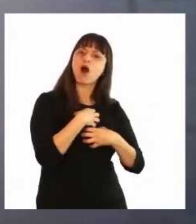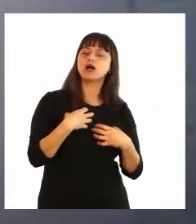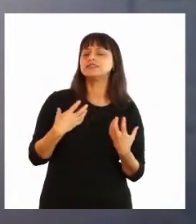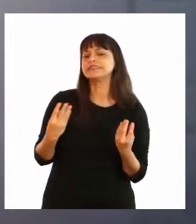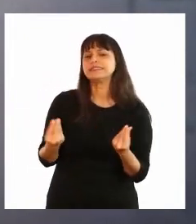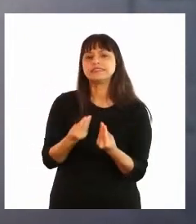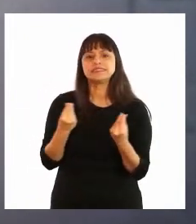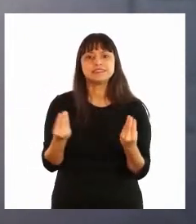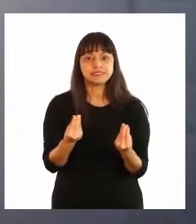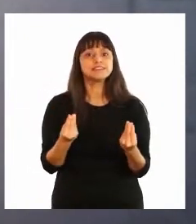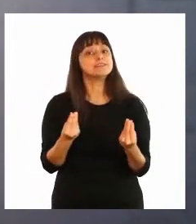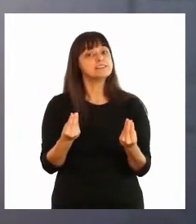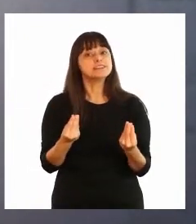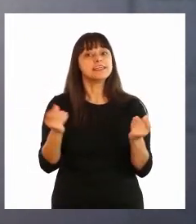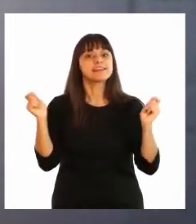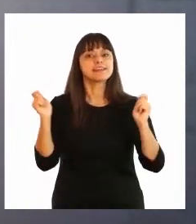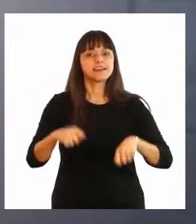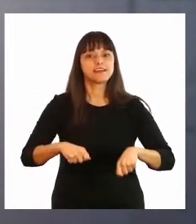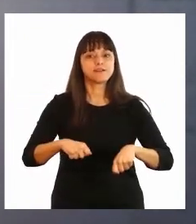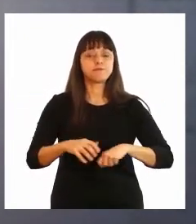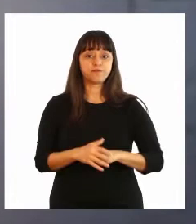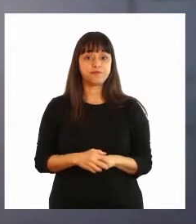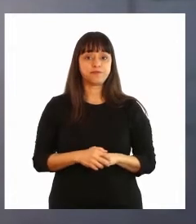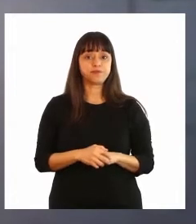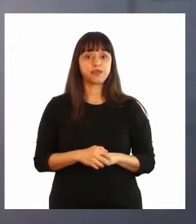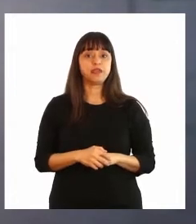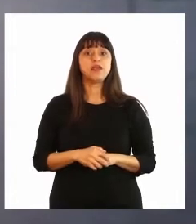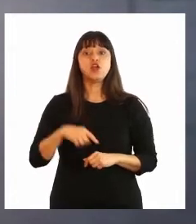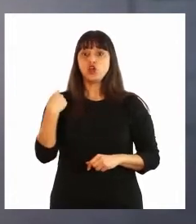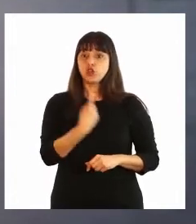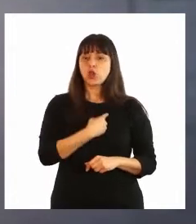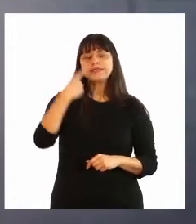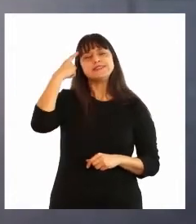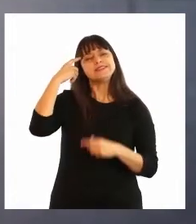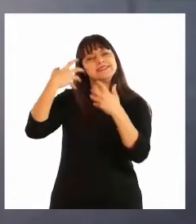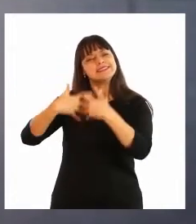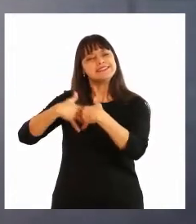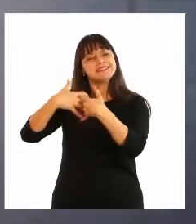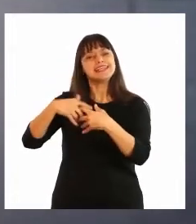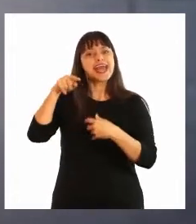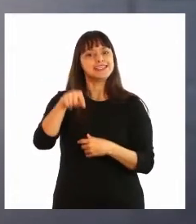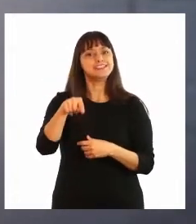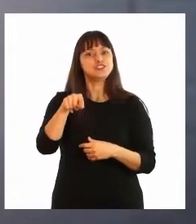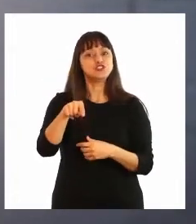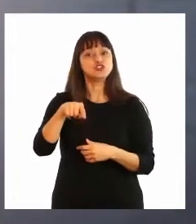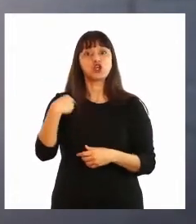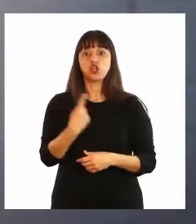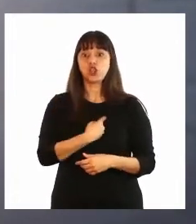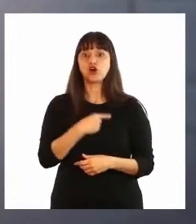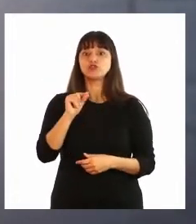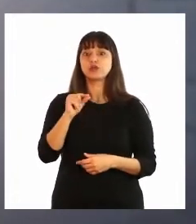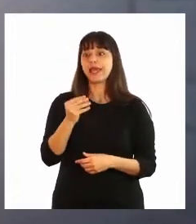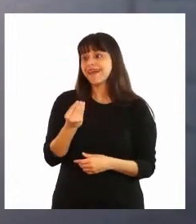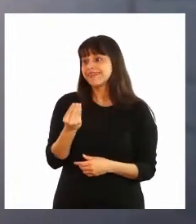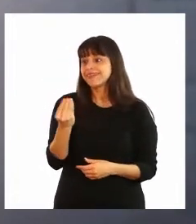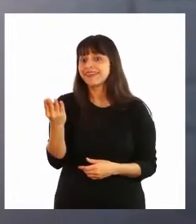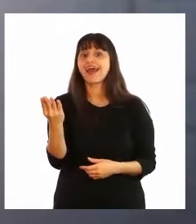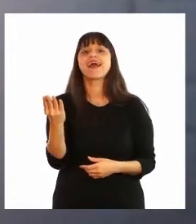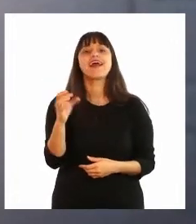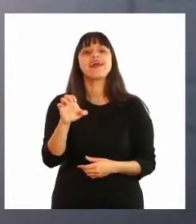sentir. E foi tendo isso em mente que nós lançamos para Elizabeth e para o